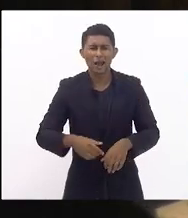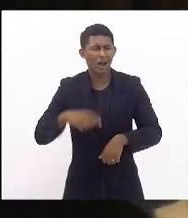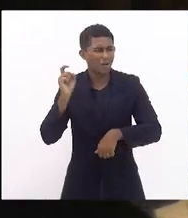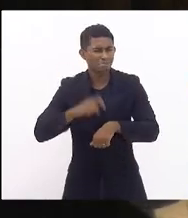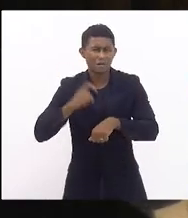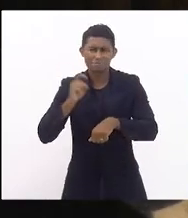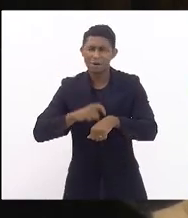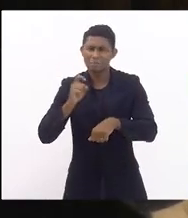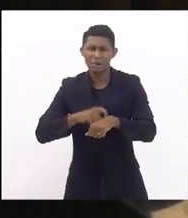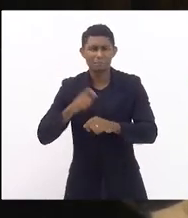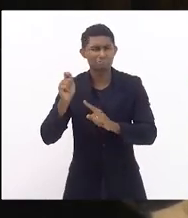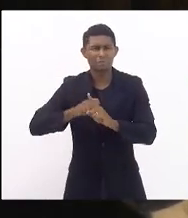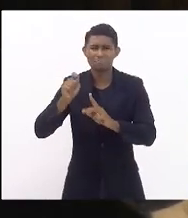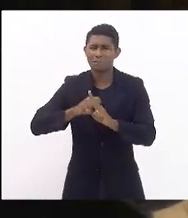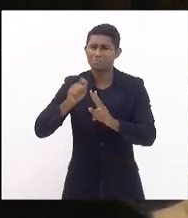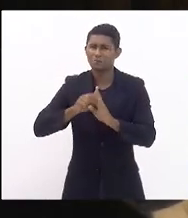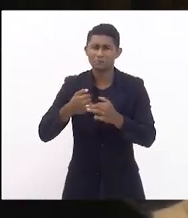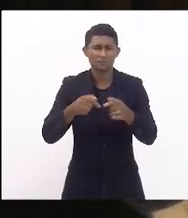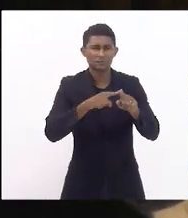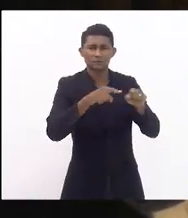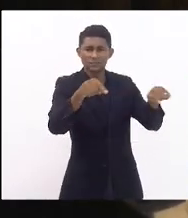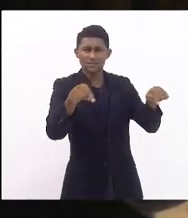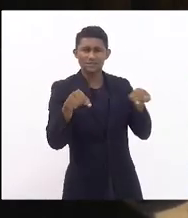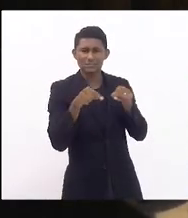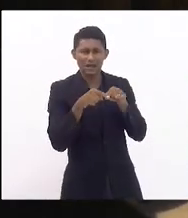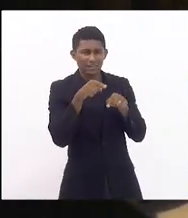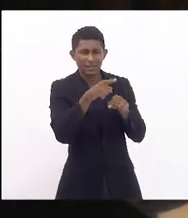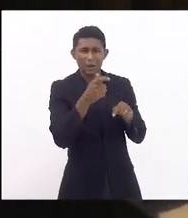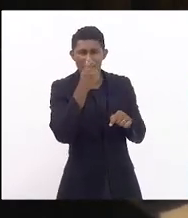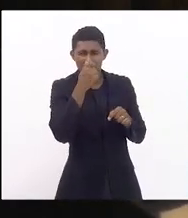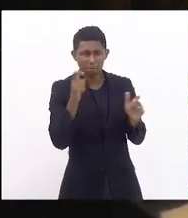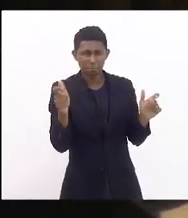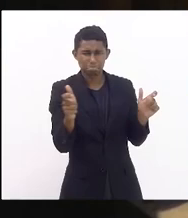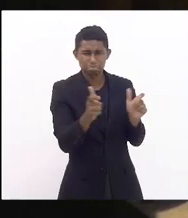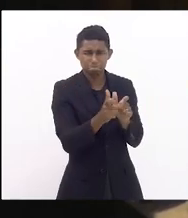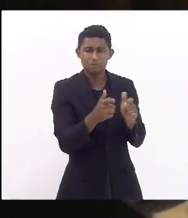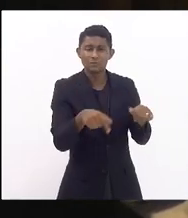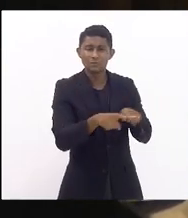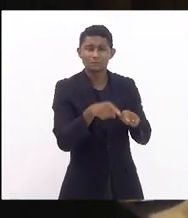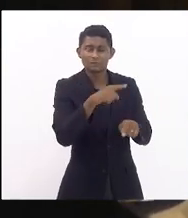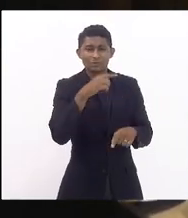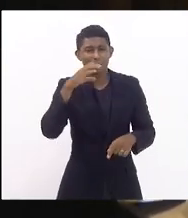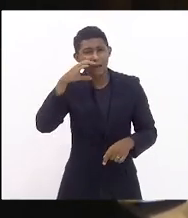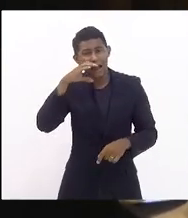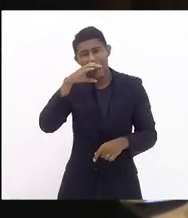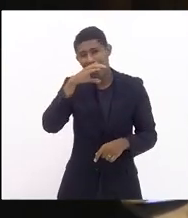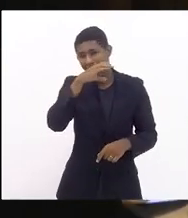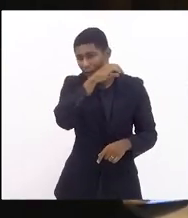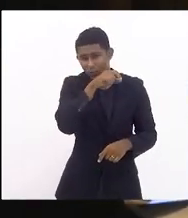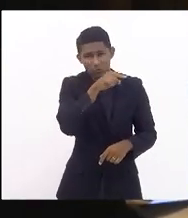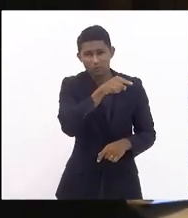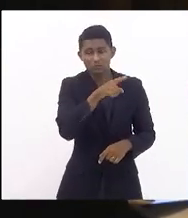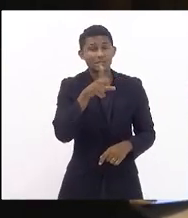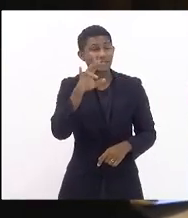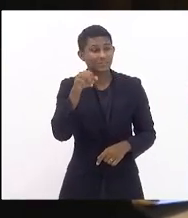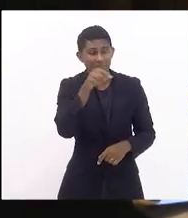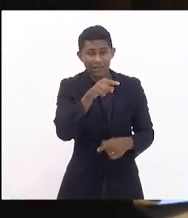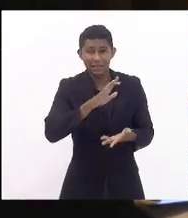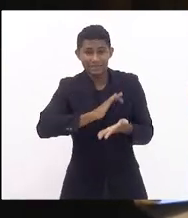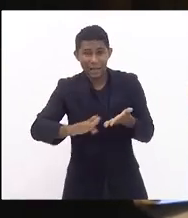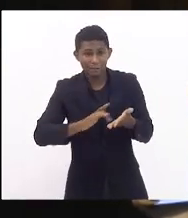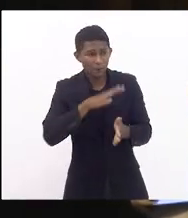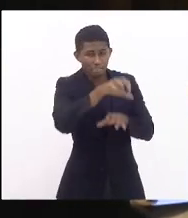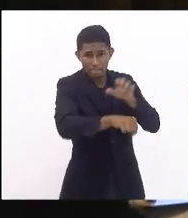também minúscula e com calor insuportável. Se aquilo não for retirado dali o mais breve